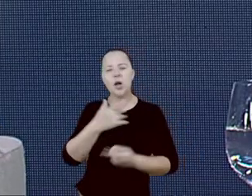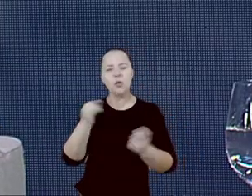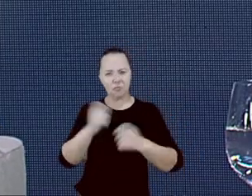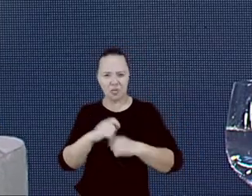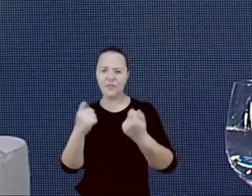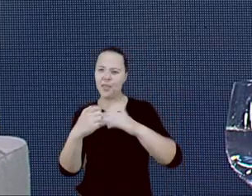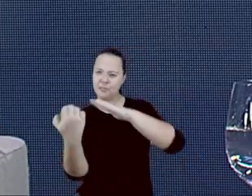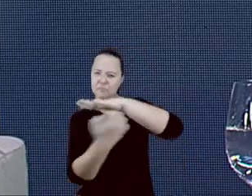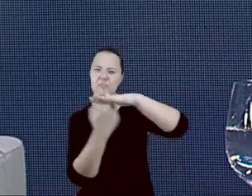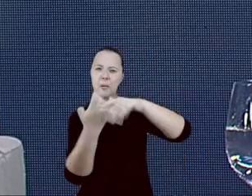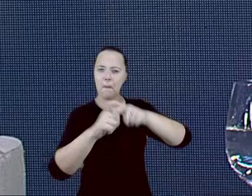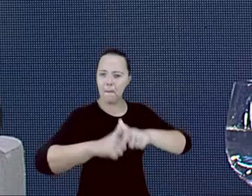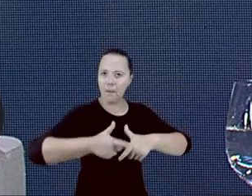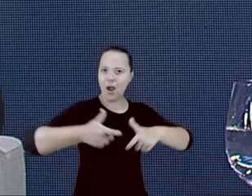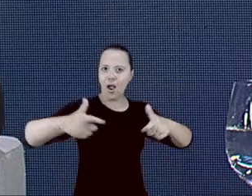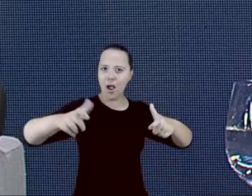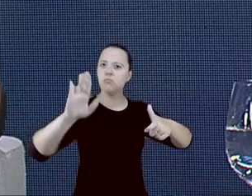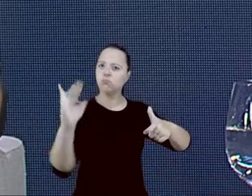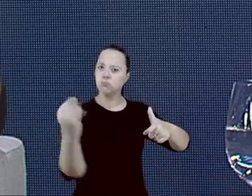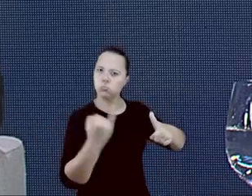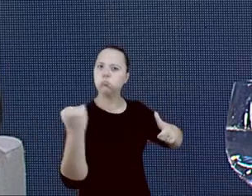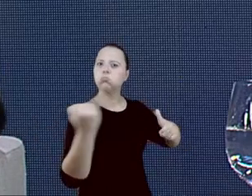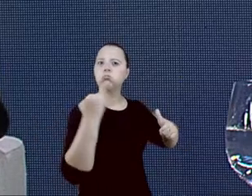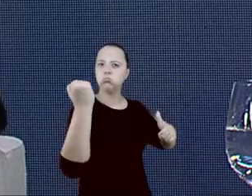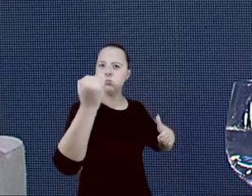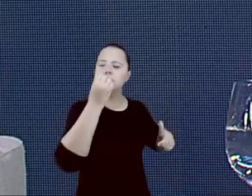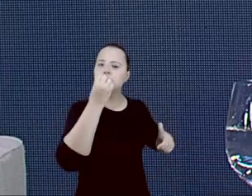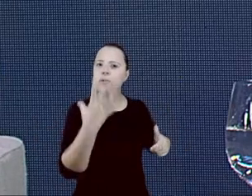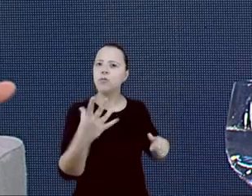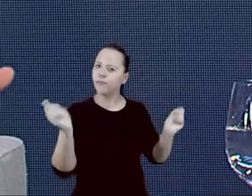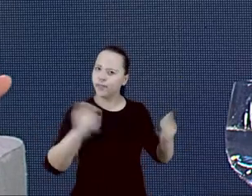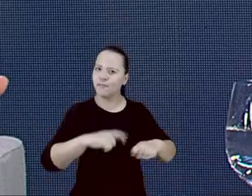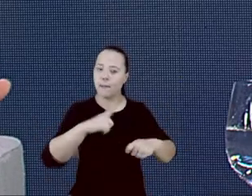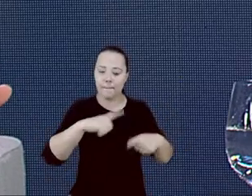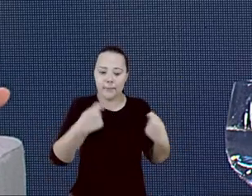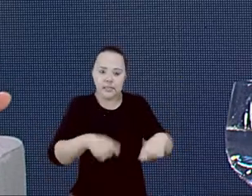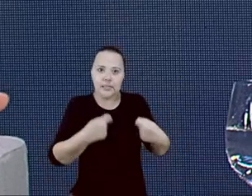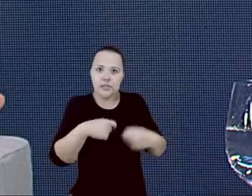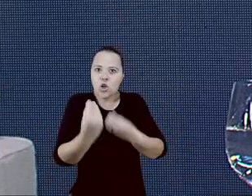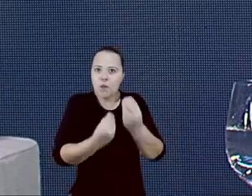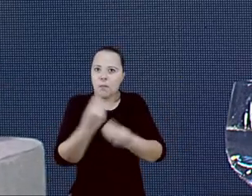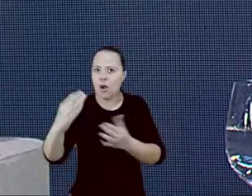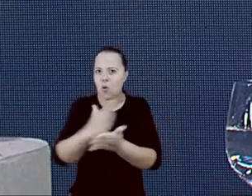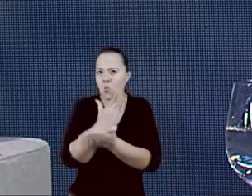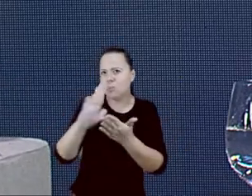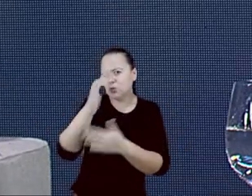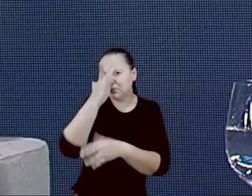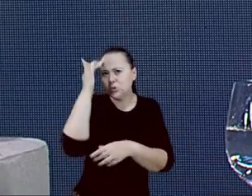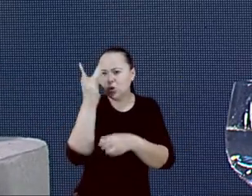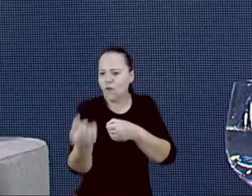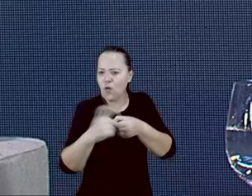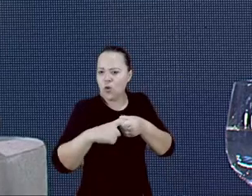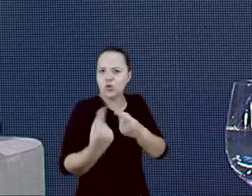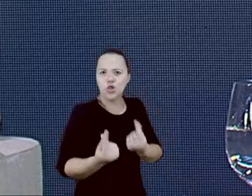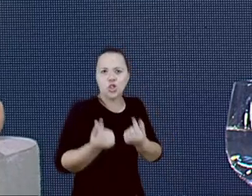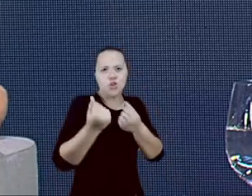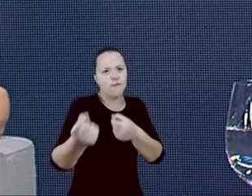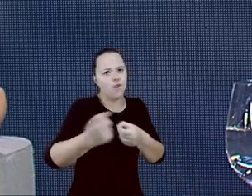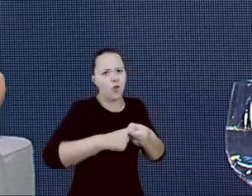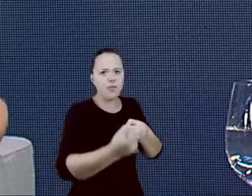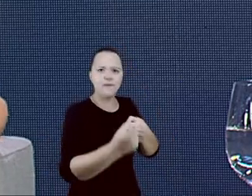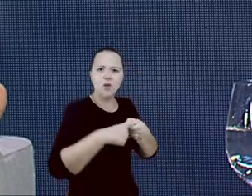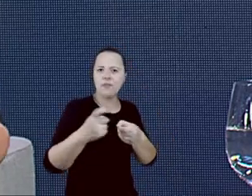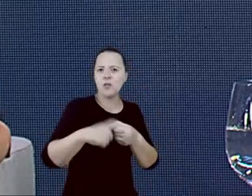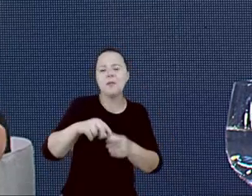prédio que a gente teve em decorrência de uma necessidade de liquidez de alguns players né não é uma abertura de